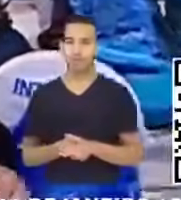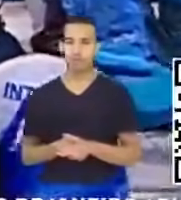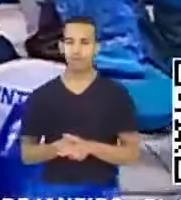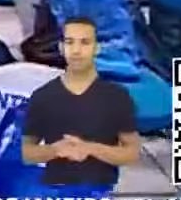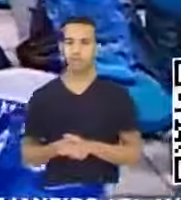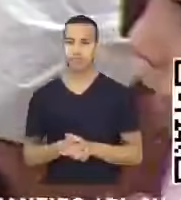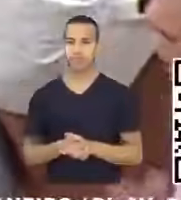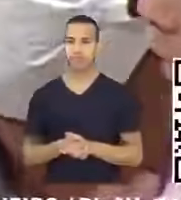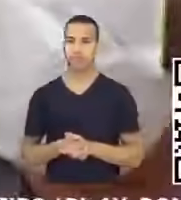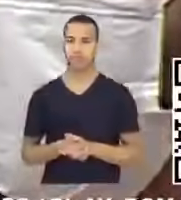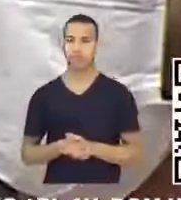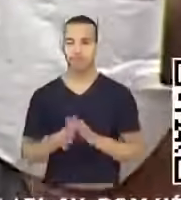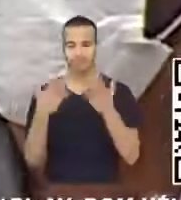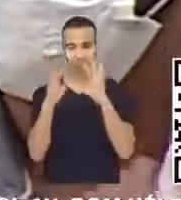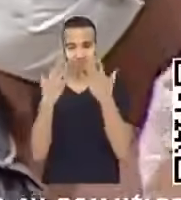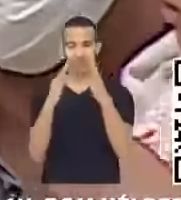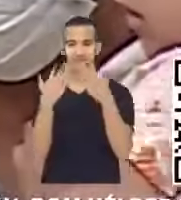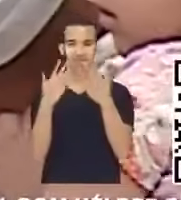E aí